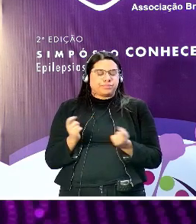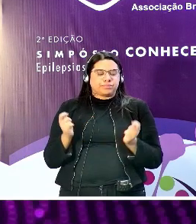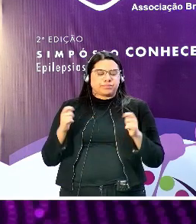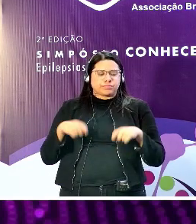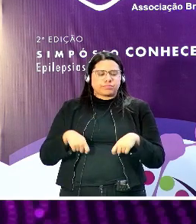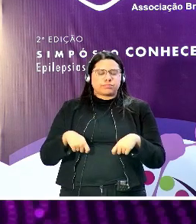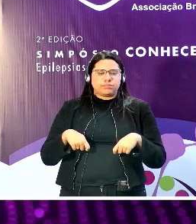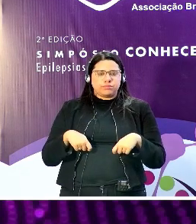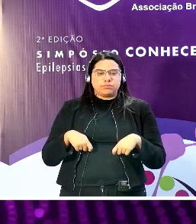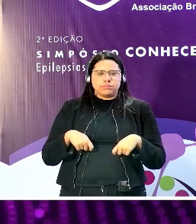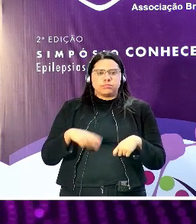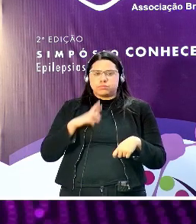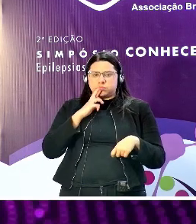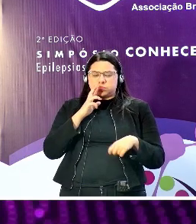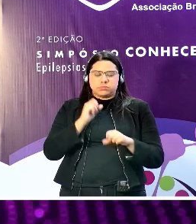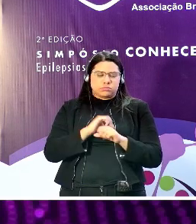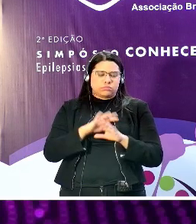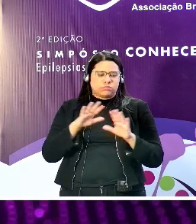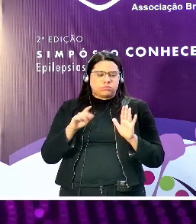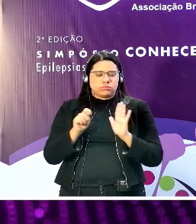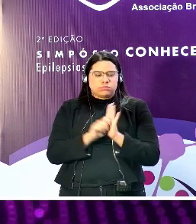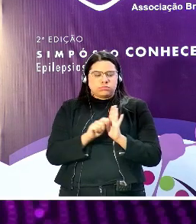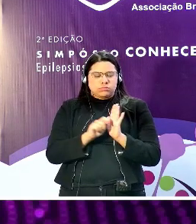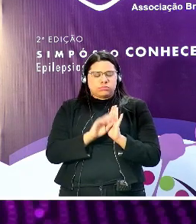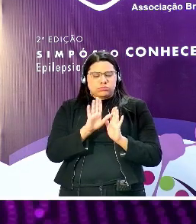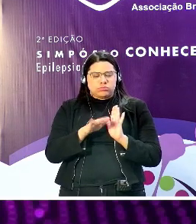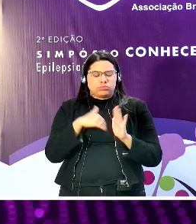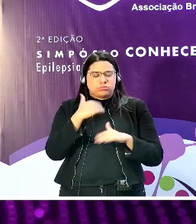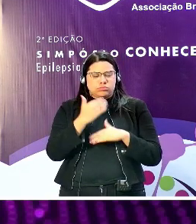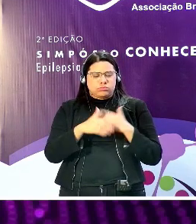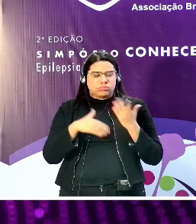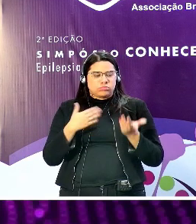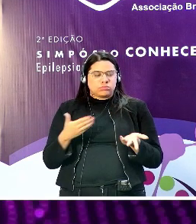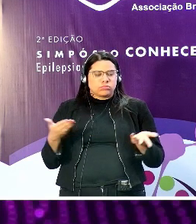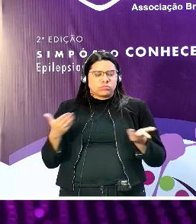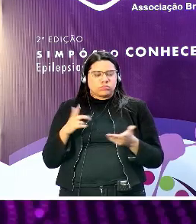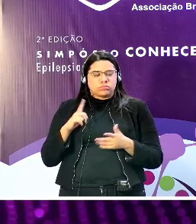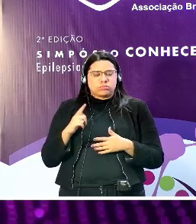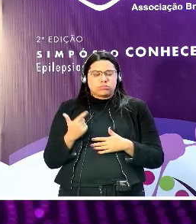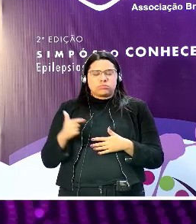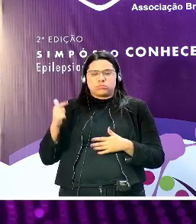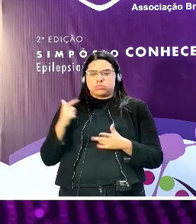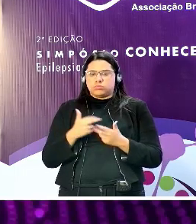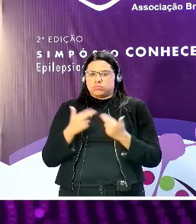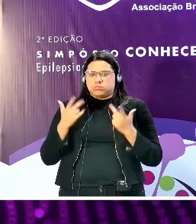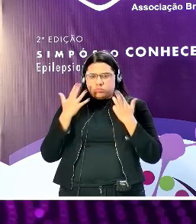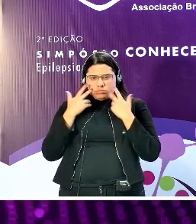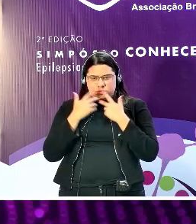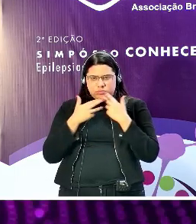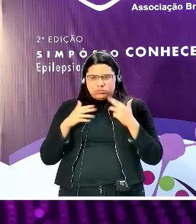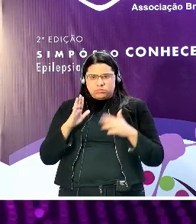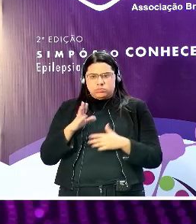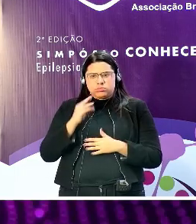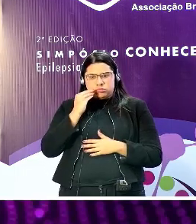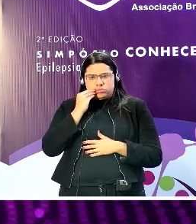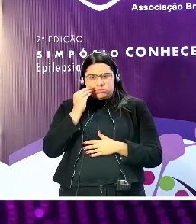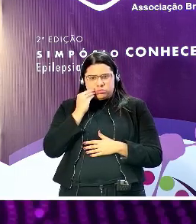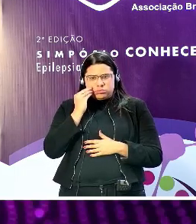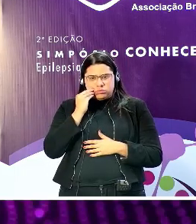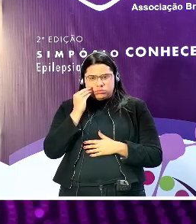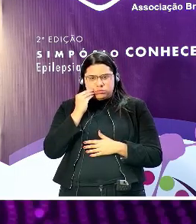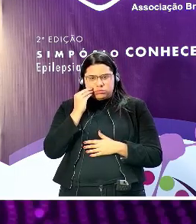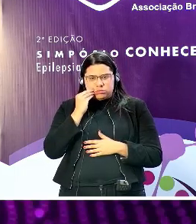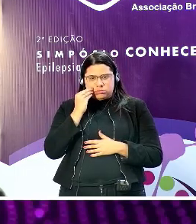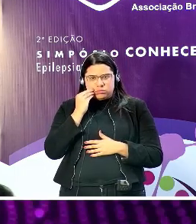era muito claro da droga desenvolvida. Aqui a gente tem vários animais em que foram testados